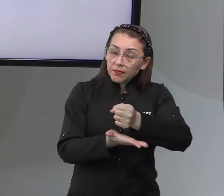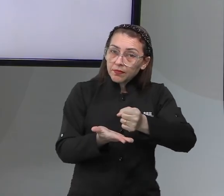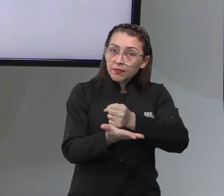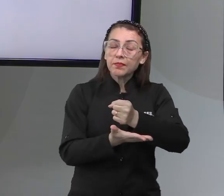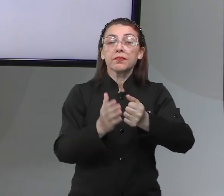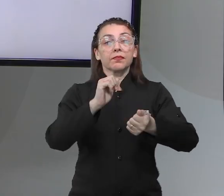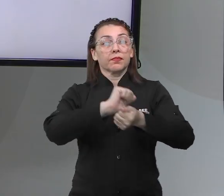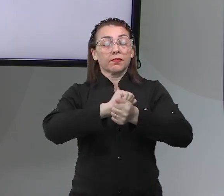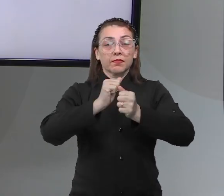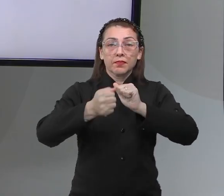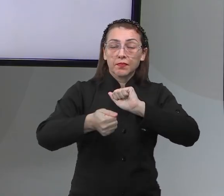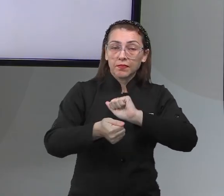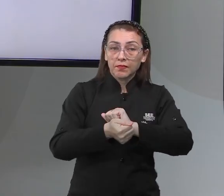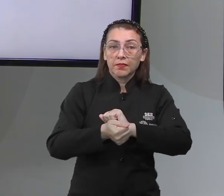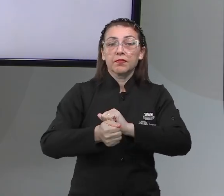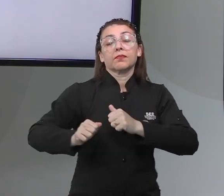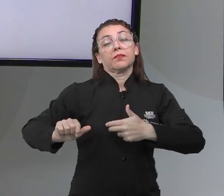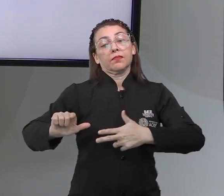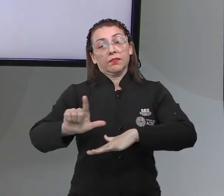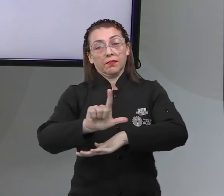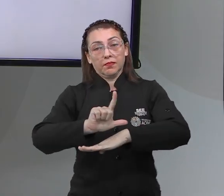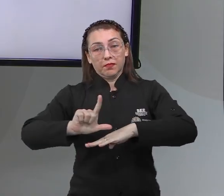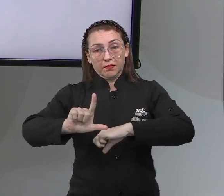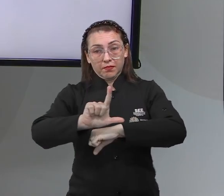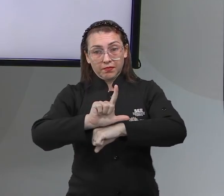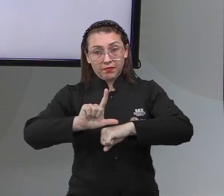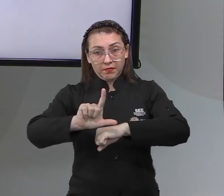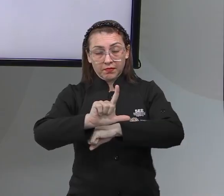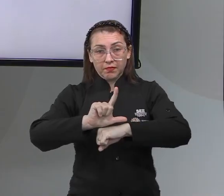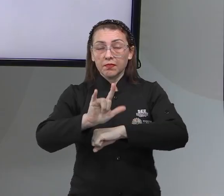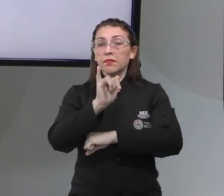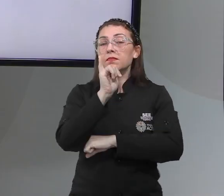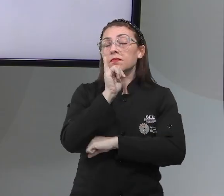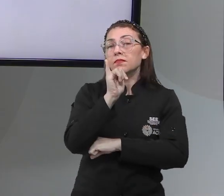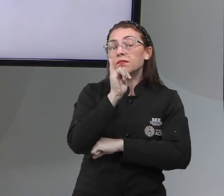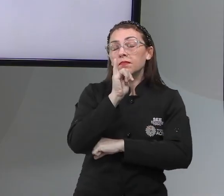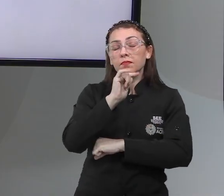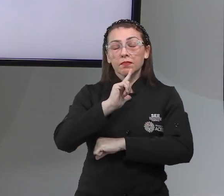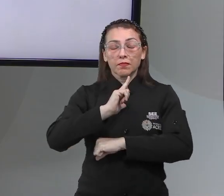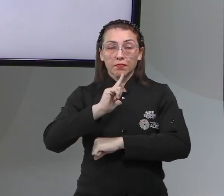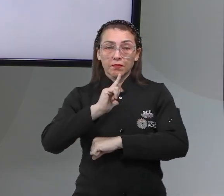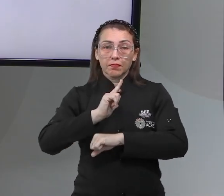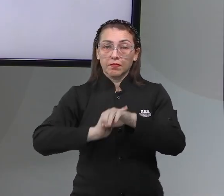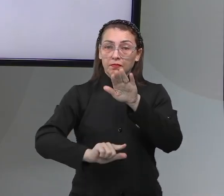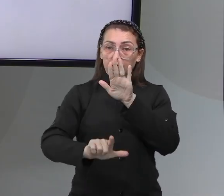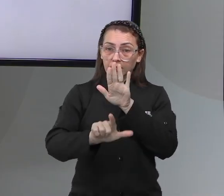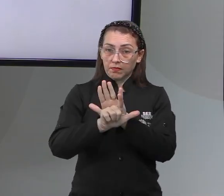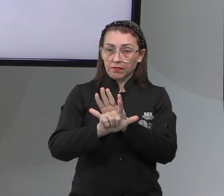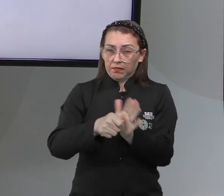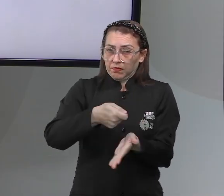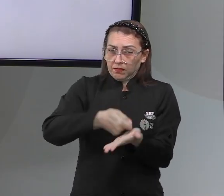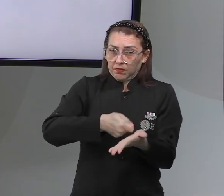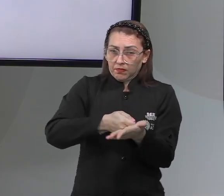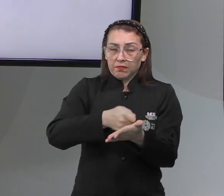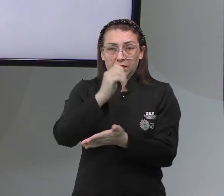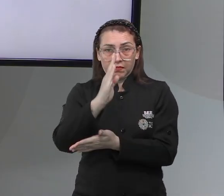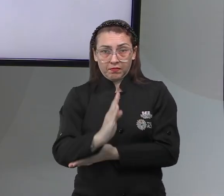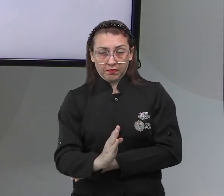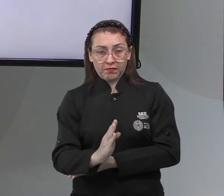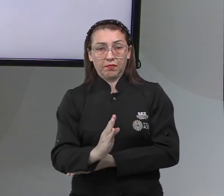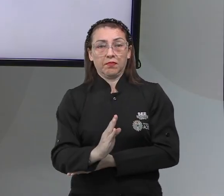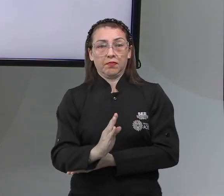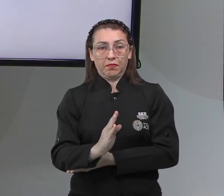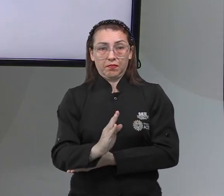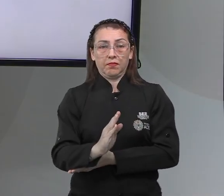nessa associação uma legislação comum. Então, por exemplo, nós temos leis punitivas no Brasil que